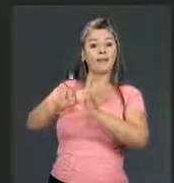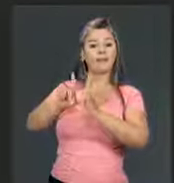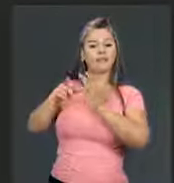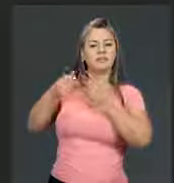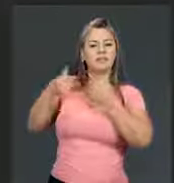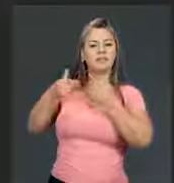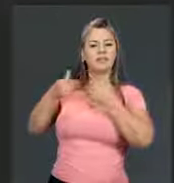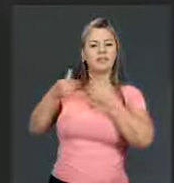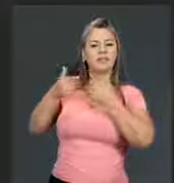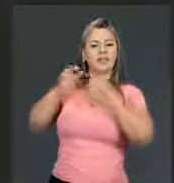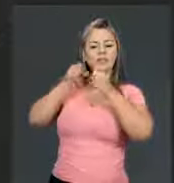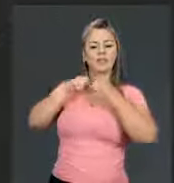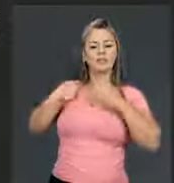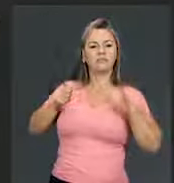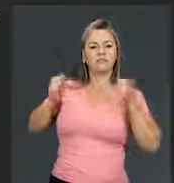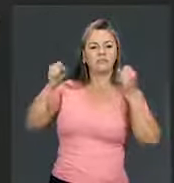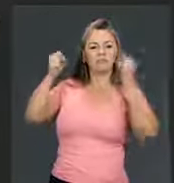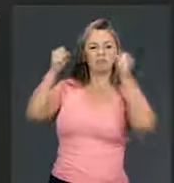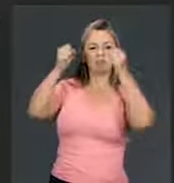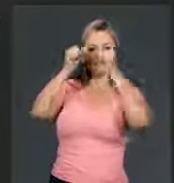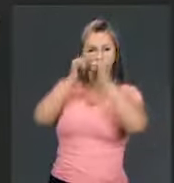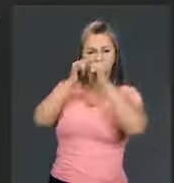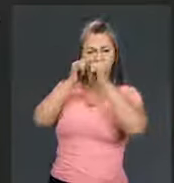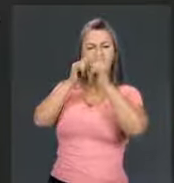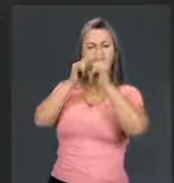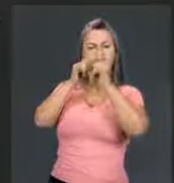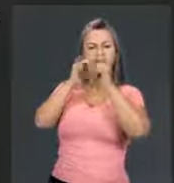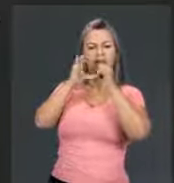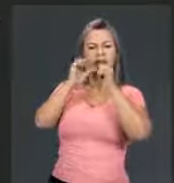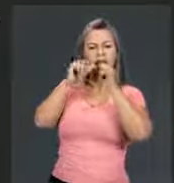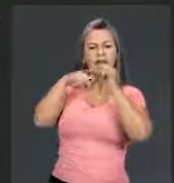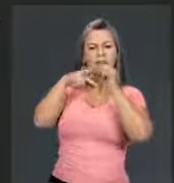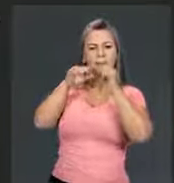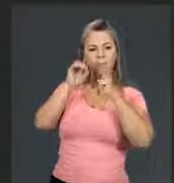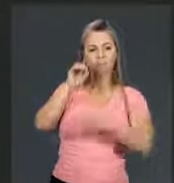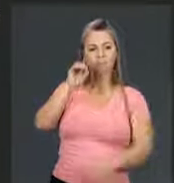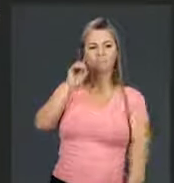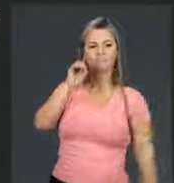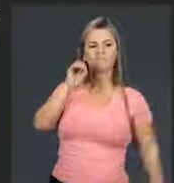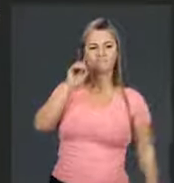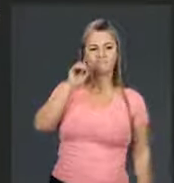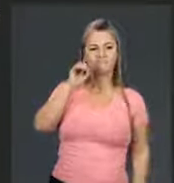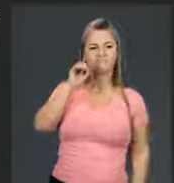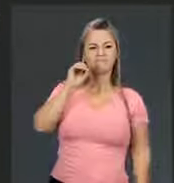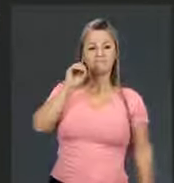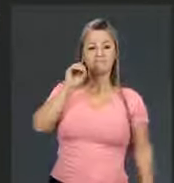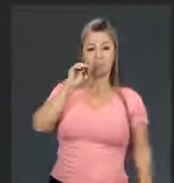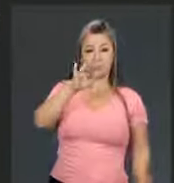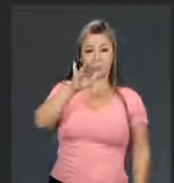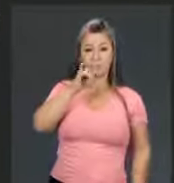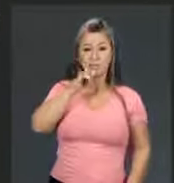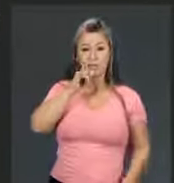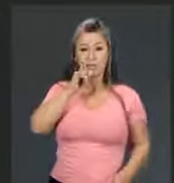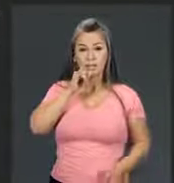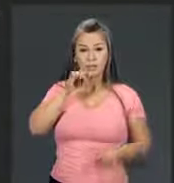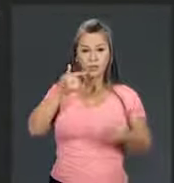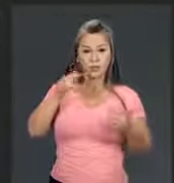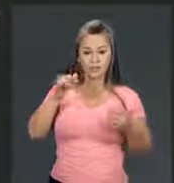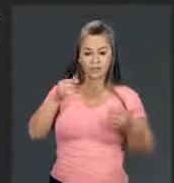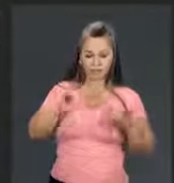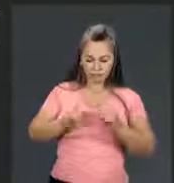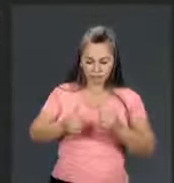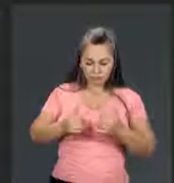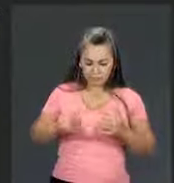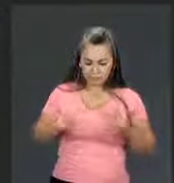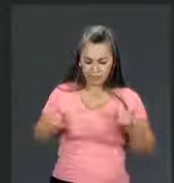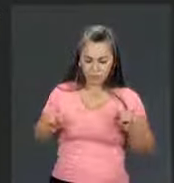naquele condutor. Esse campo elétrico é gerado quando ligamos as extremidades do condutor,